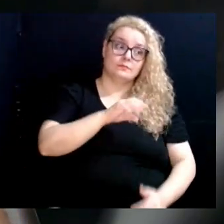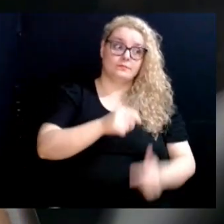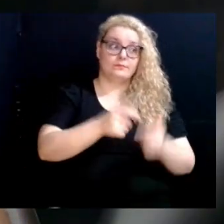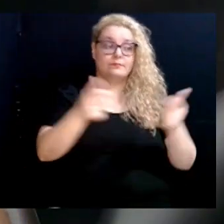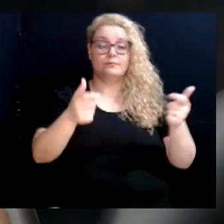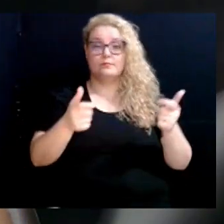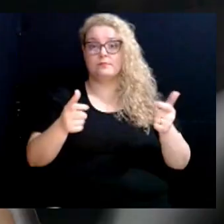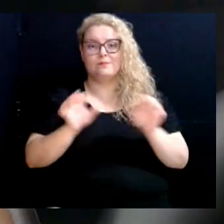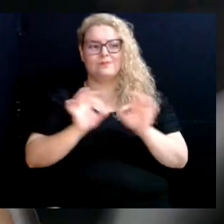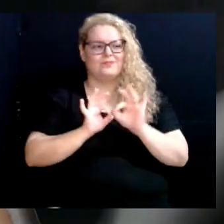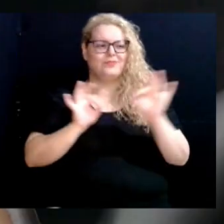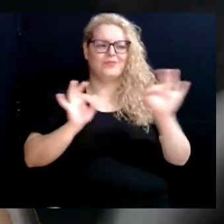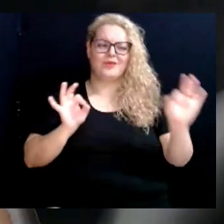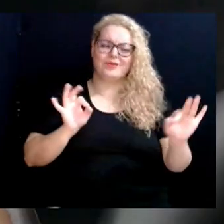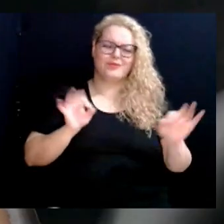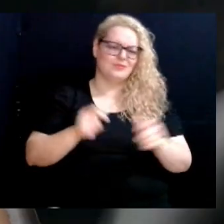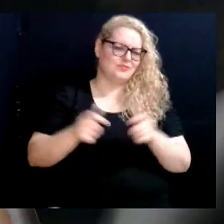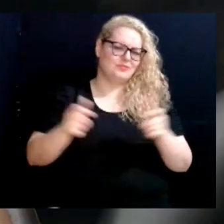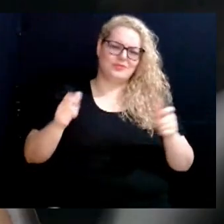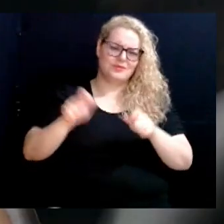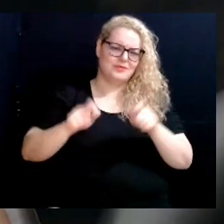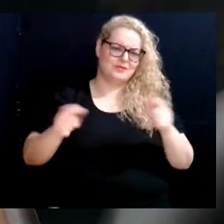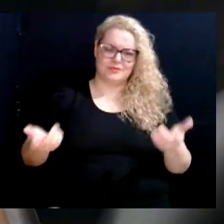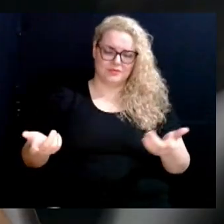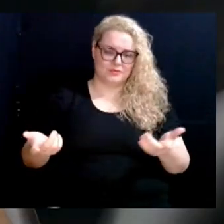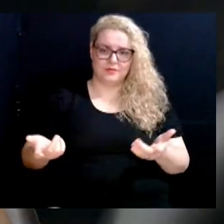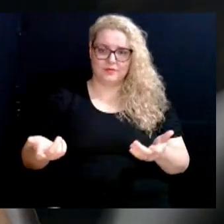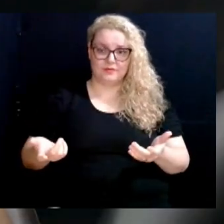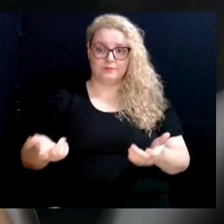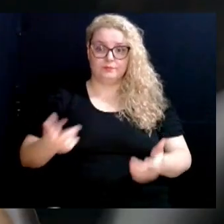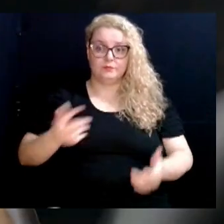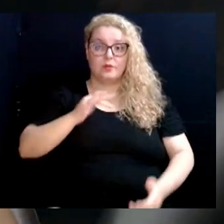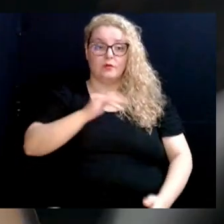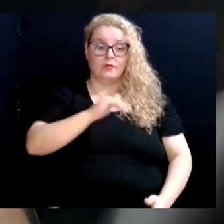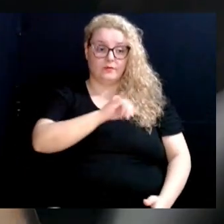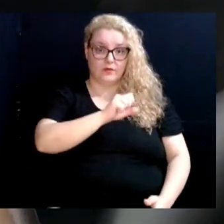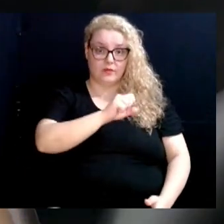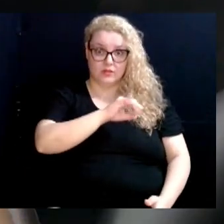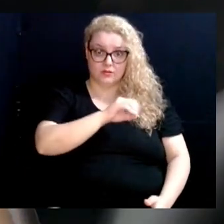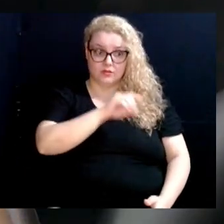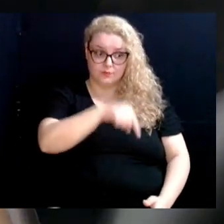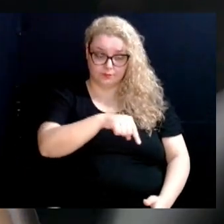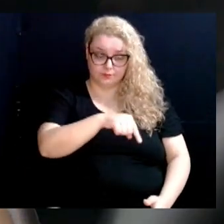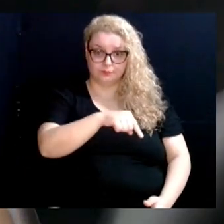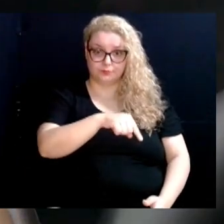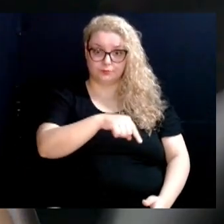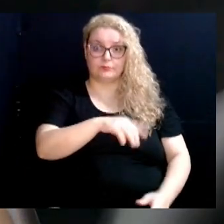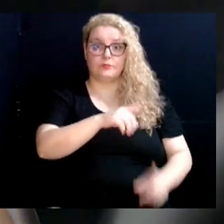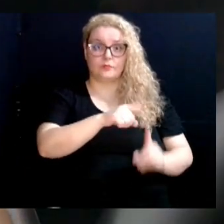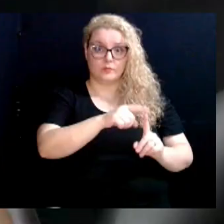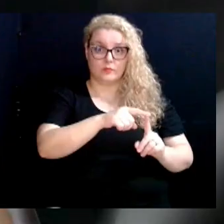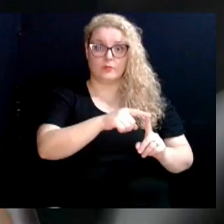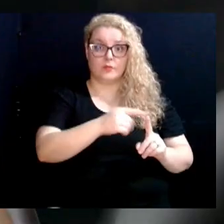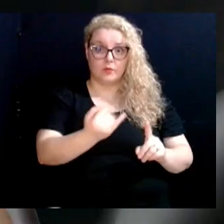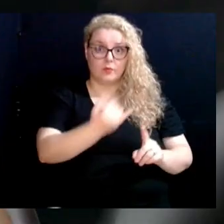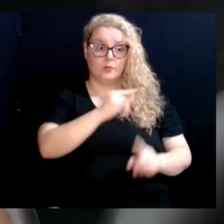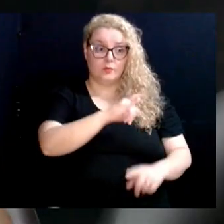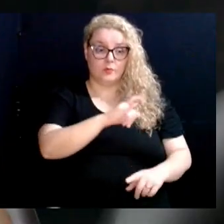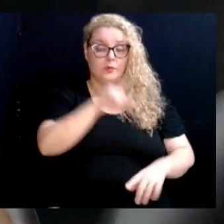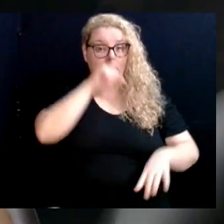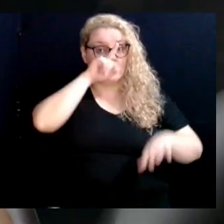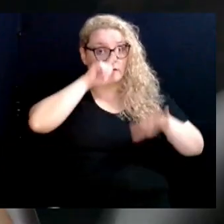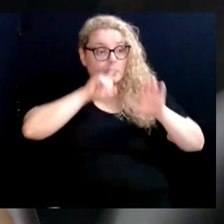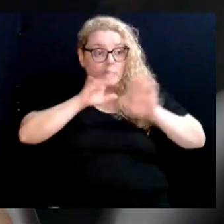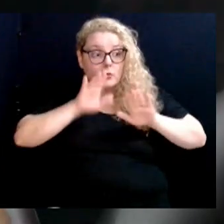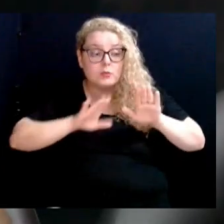muito distante, de novo, da maioria das pessoas. Então, o fisiculturismo é uma modalidade interessante, que está muito no Instagram, mas cuidado,